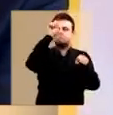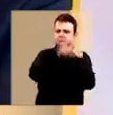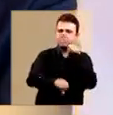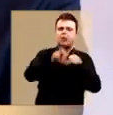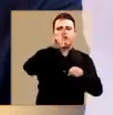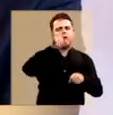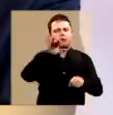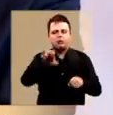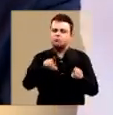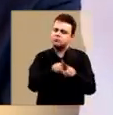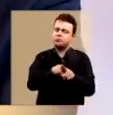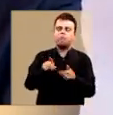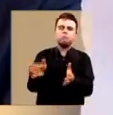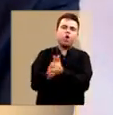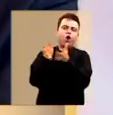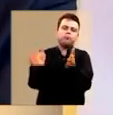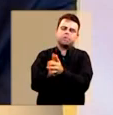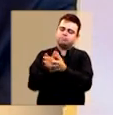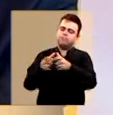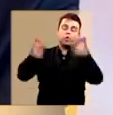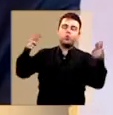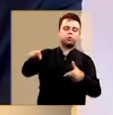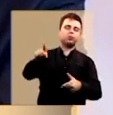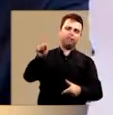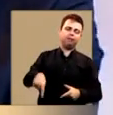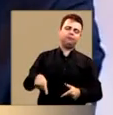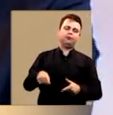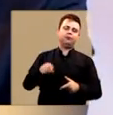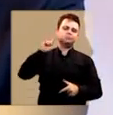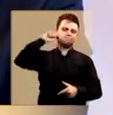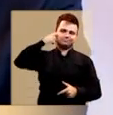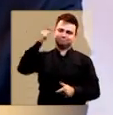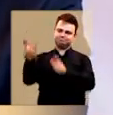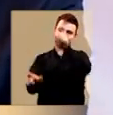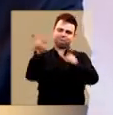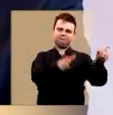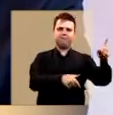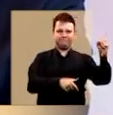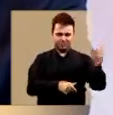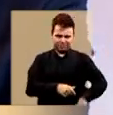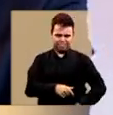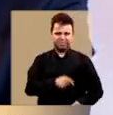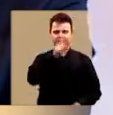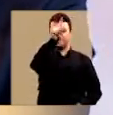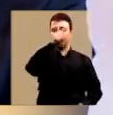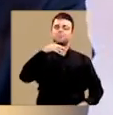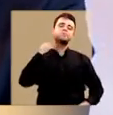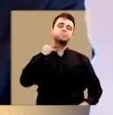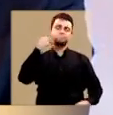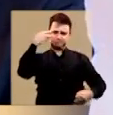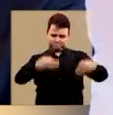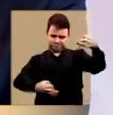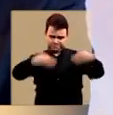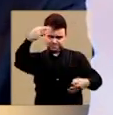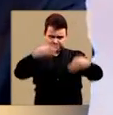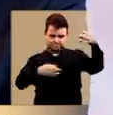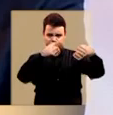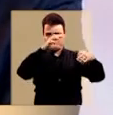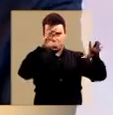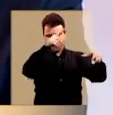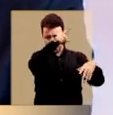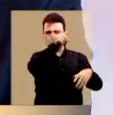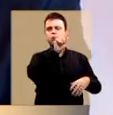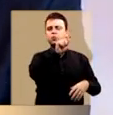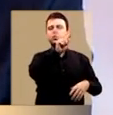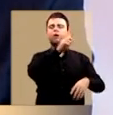pobre. A população pobre, que é, sobretudo, negra. E o nosso sistema judiciário, ele está muito bem formado